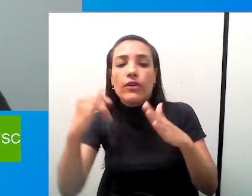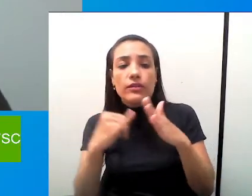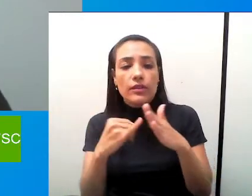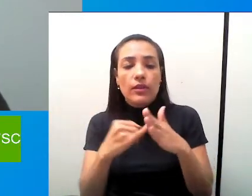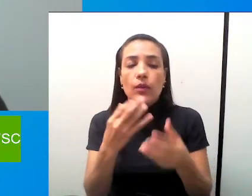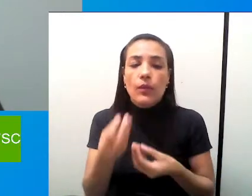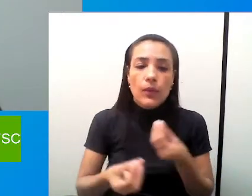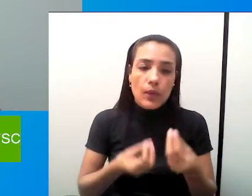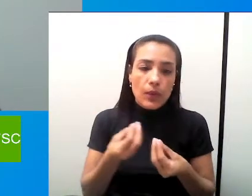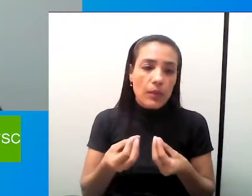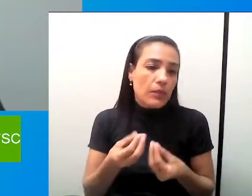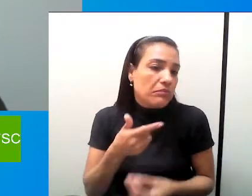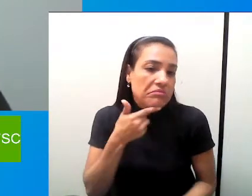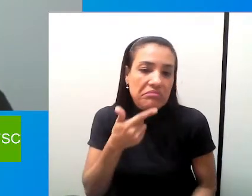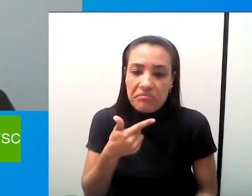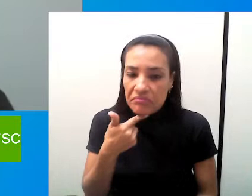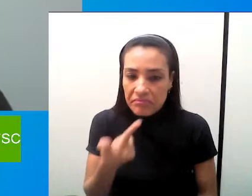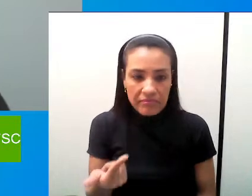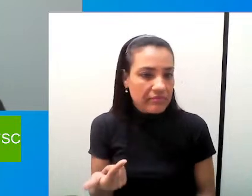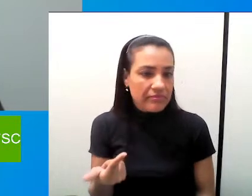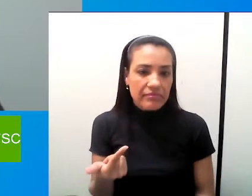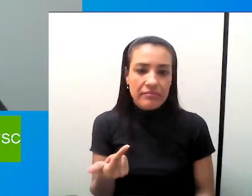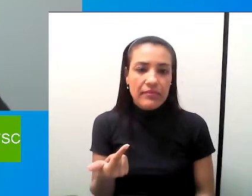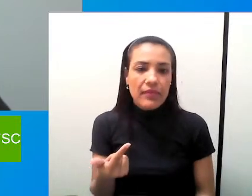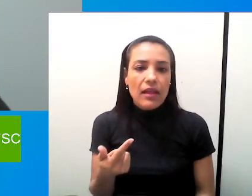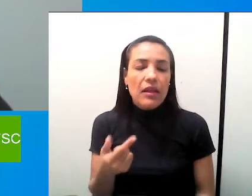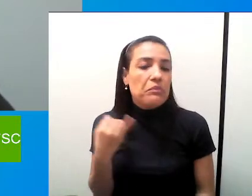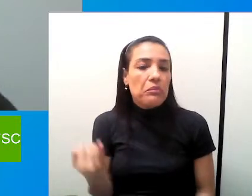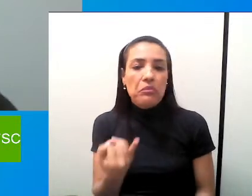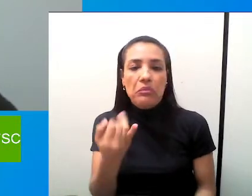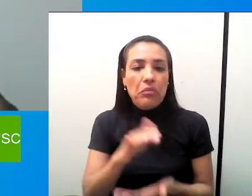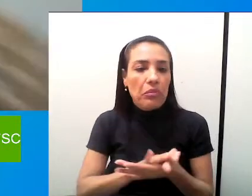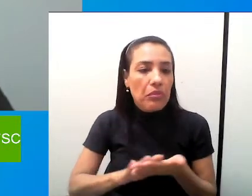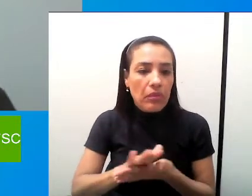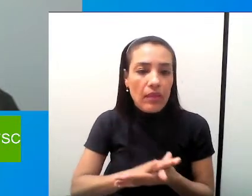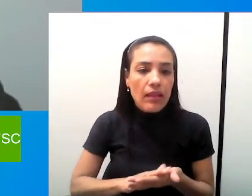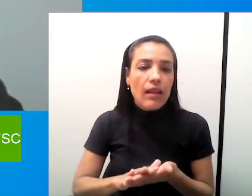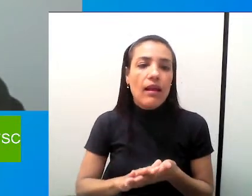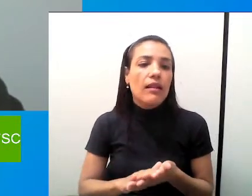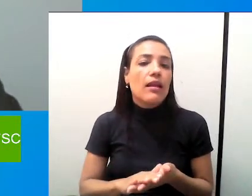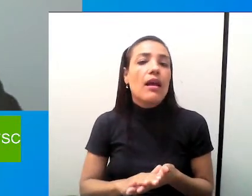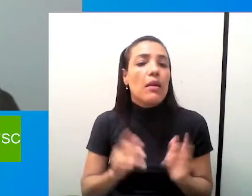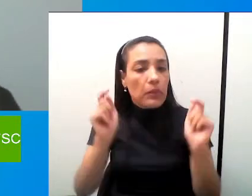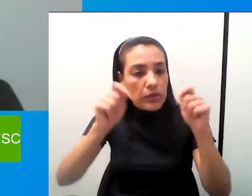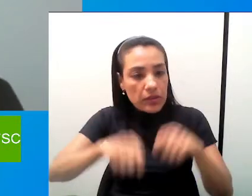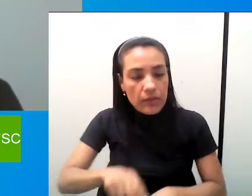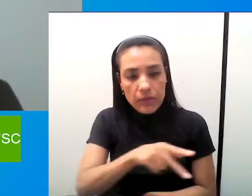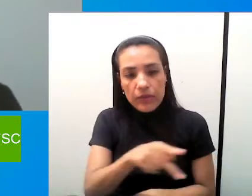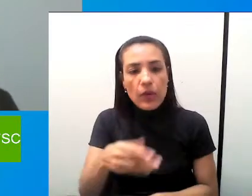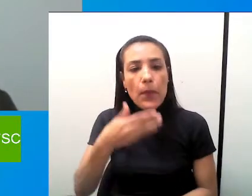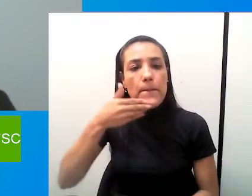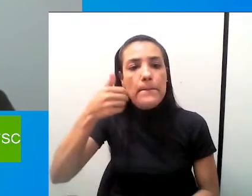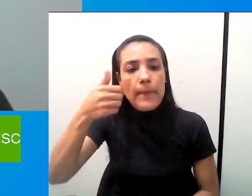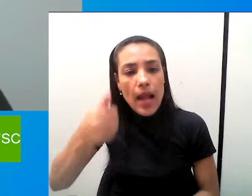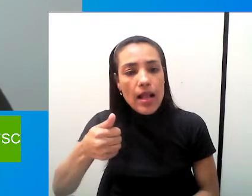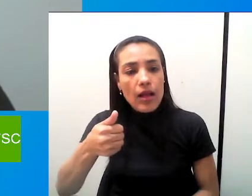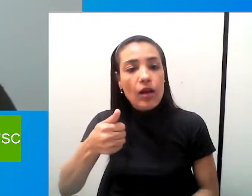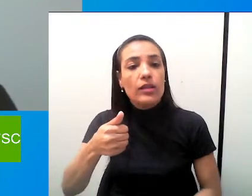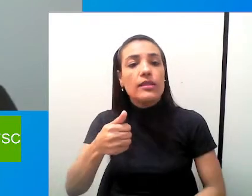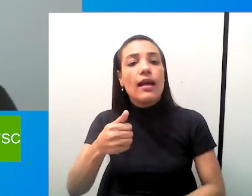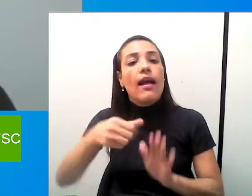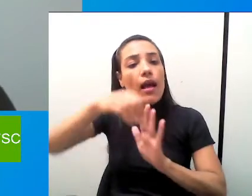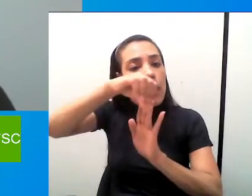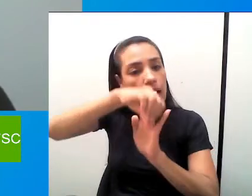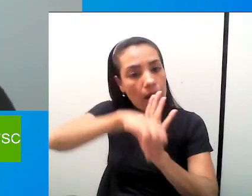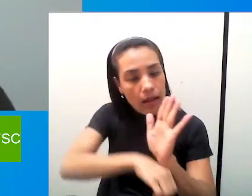de nada adiante ter a melhor pesquisa do mundo, ter os professores com as melhores titulações do mundo, se